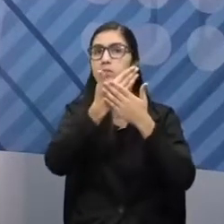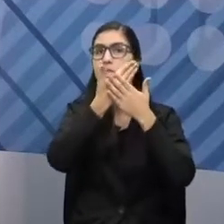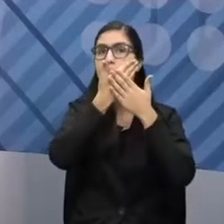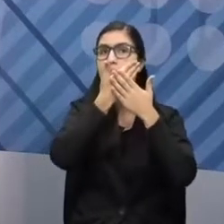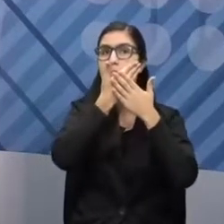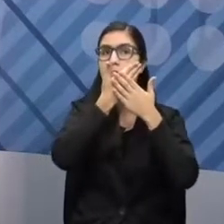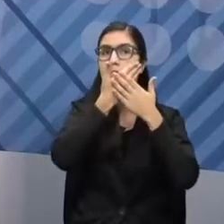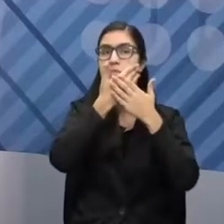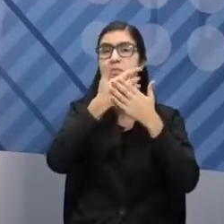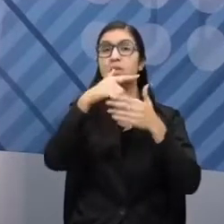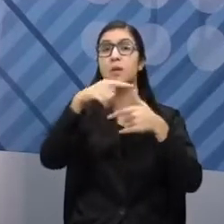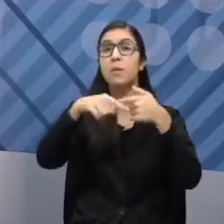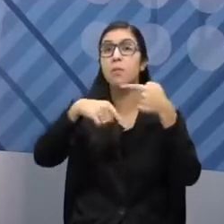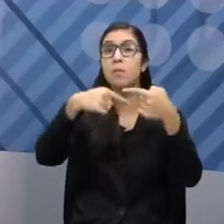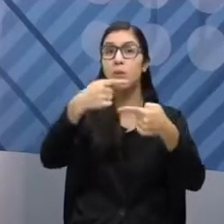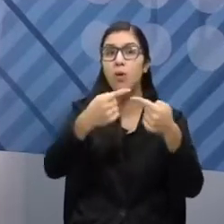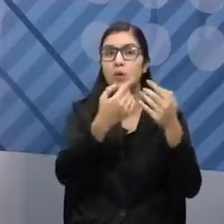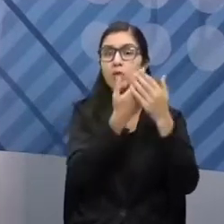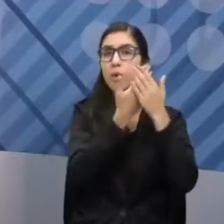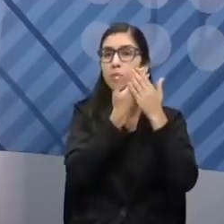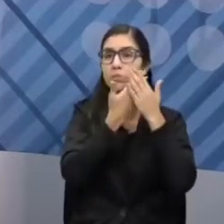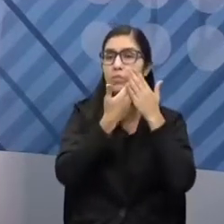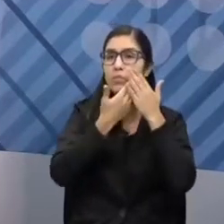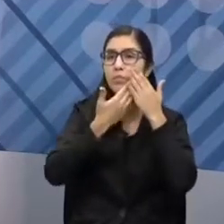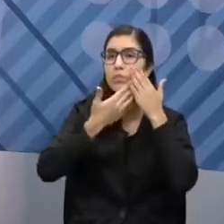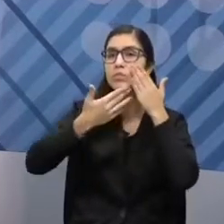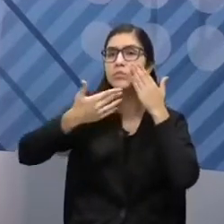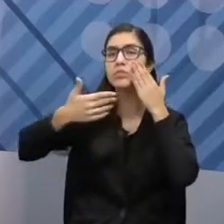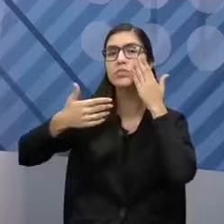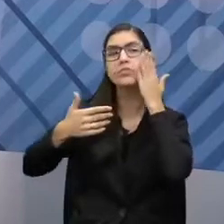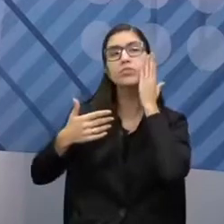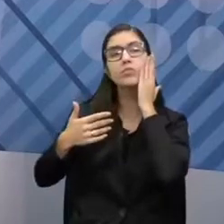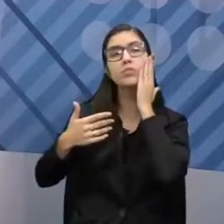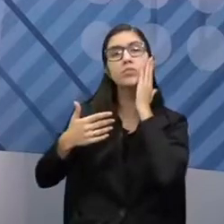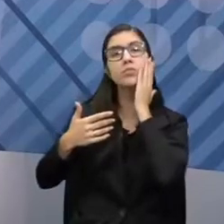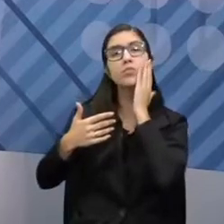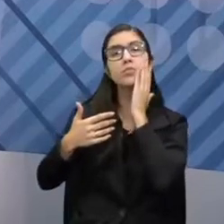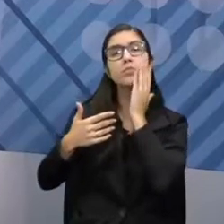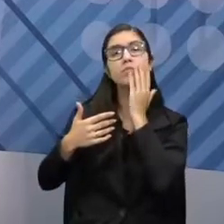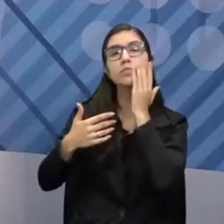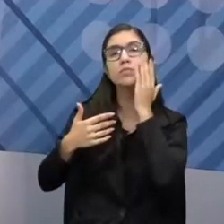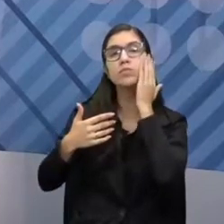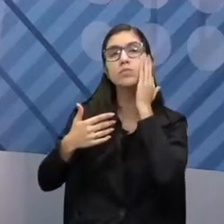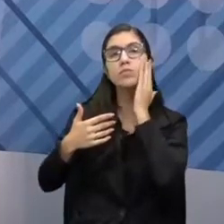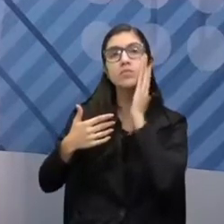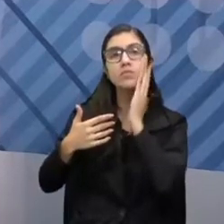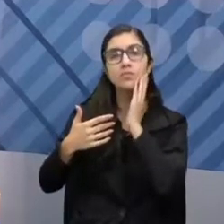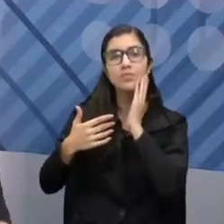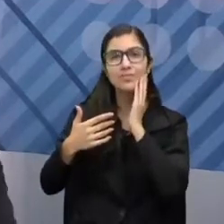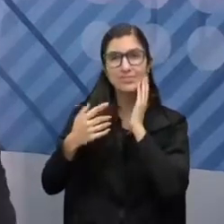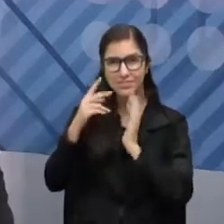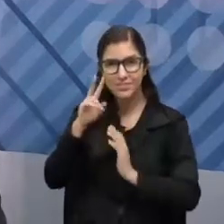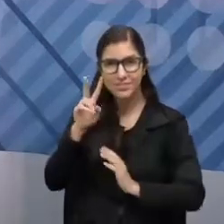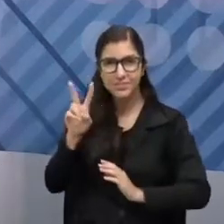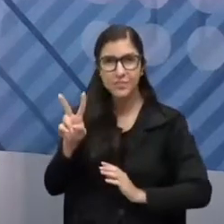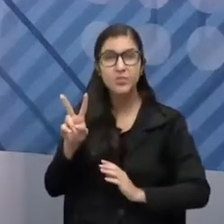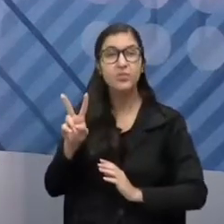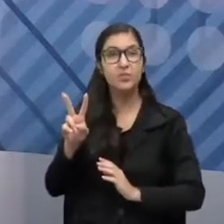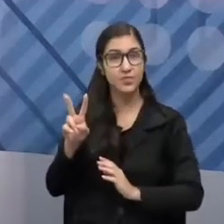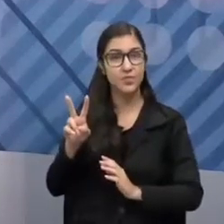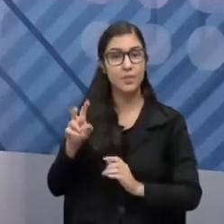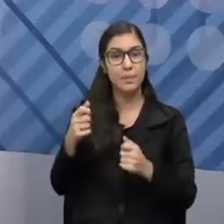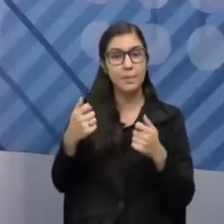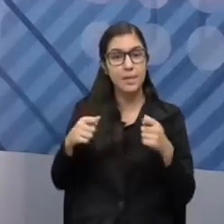e depois sutilmente eu tiro a minha mão e aí ela vai ficar com a mãozinha da criança. Entendam bem o que é